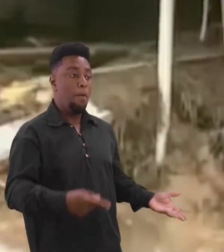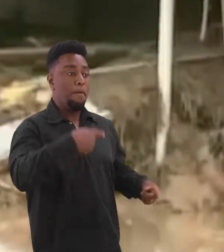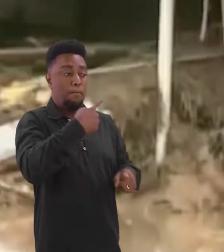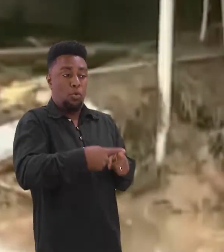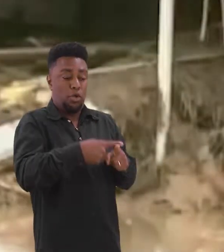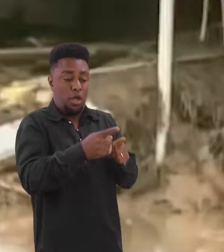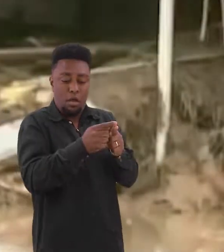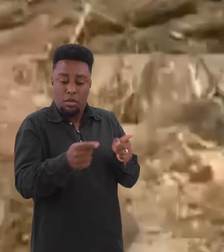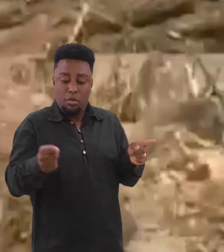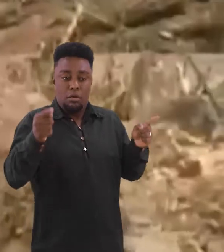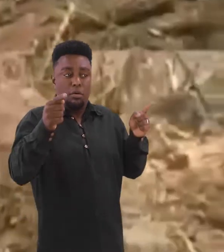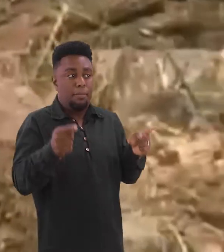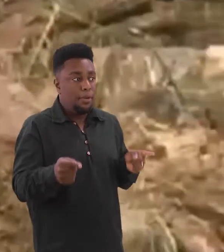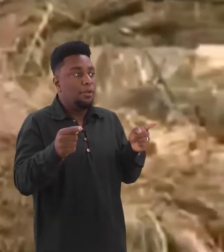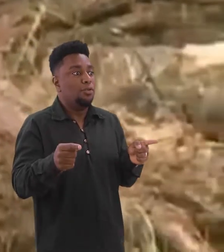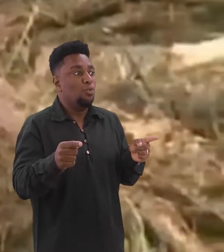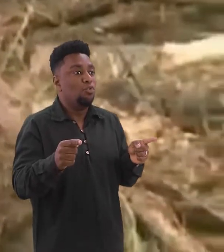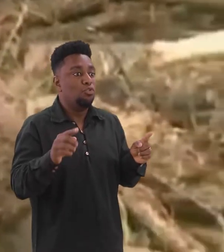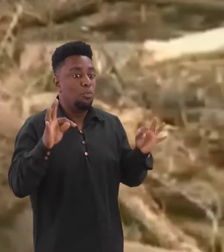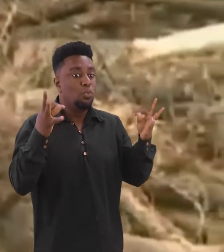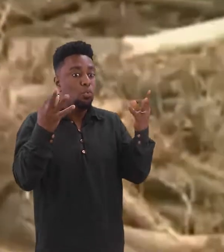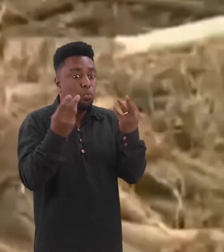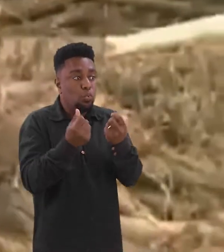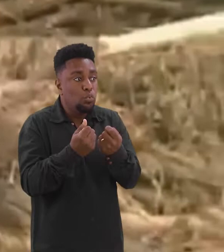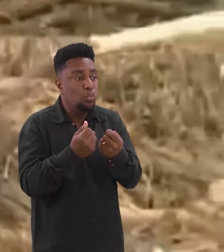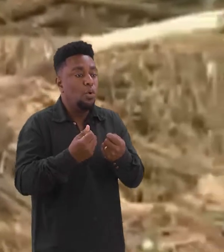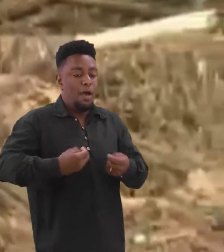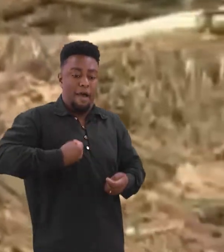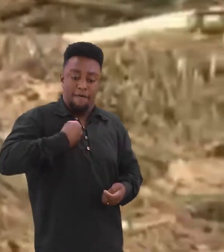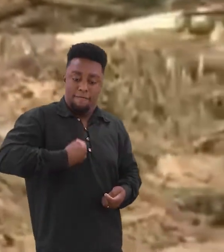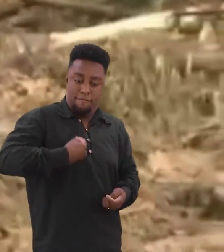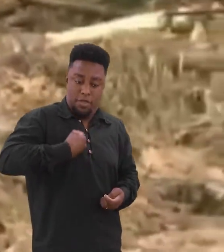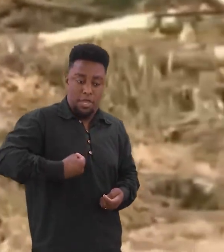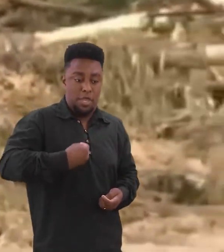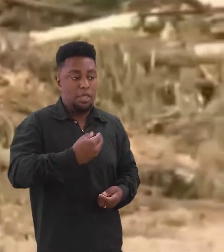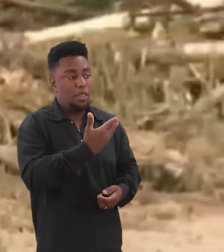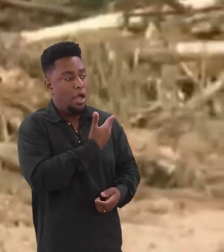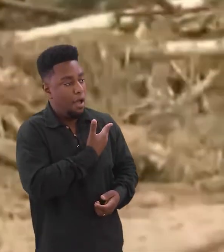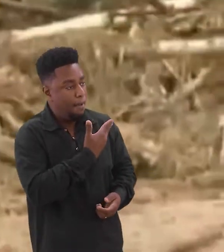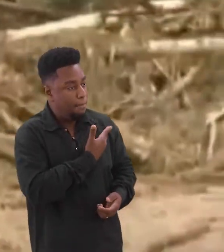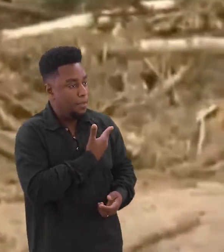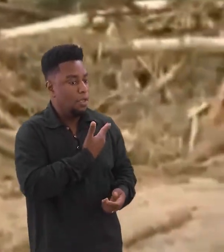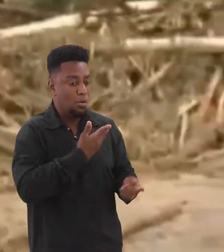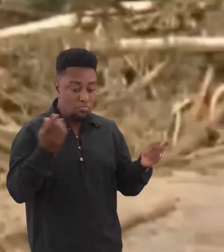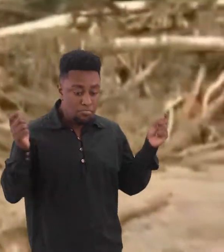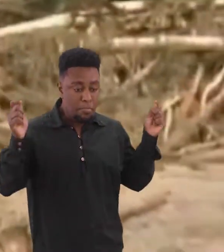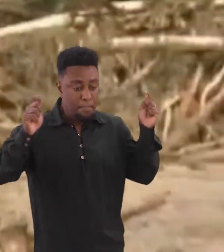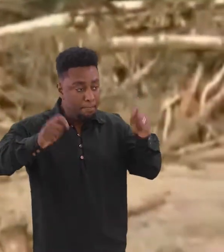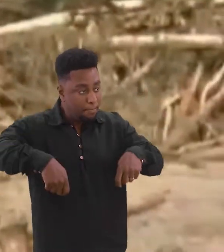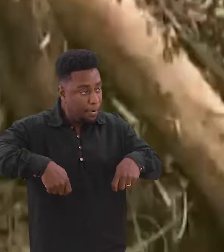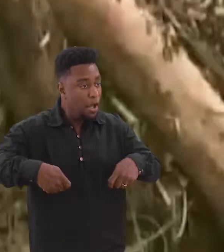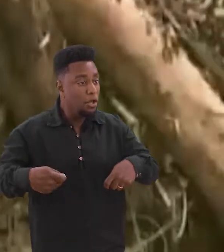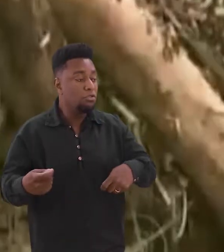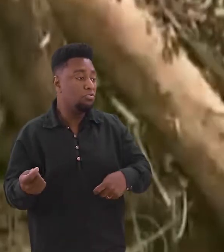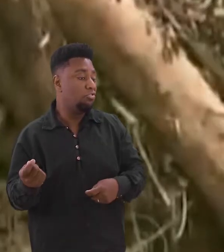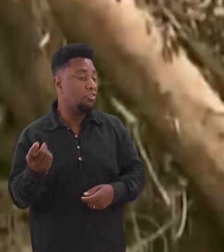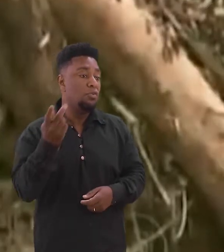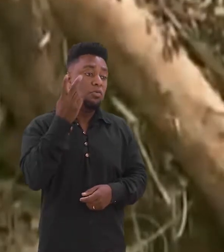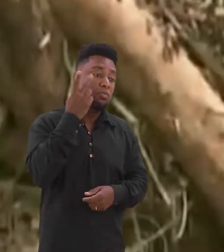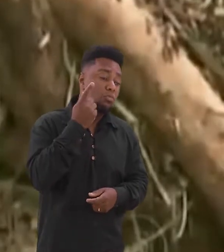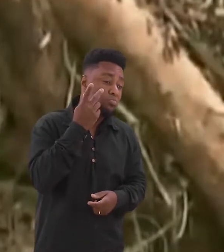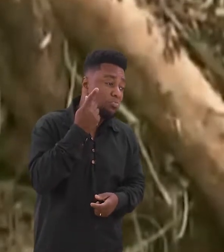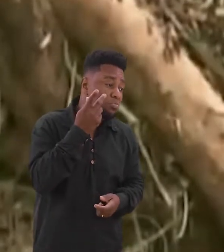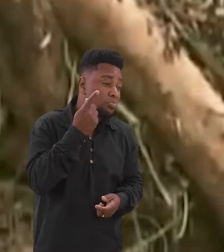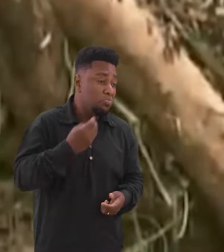Porque naquele momento nós tínhamos tudo. A vida, os amigos, a possibilidade de voltarmos à